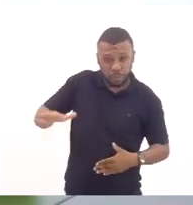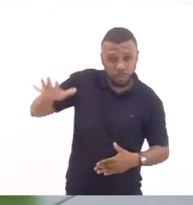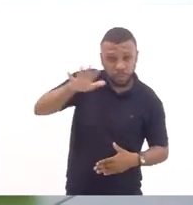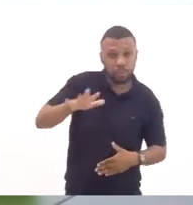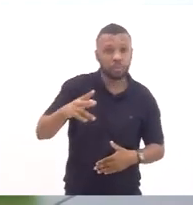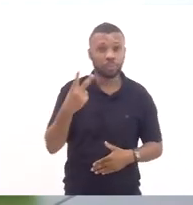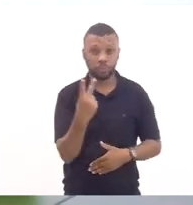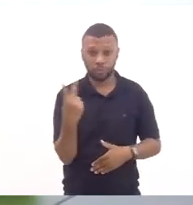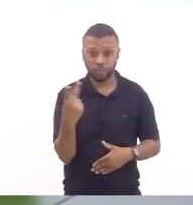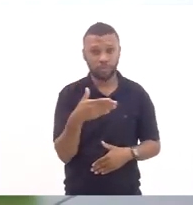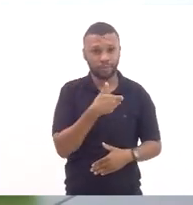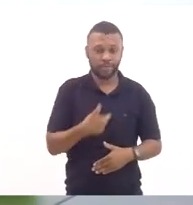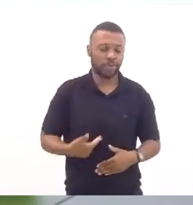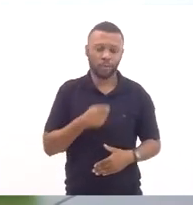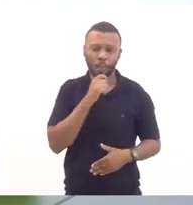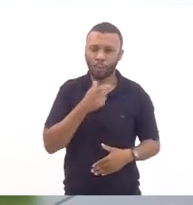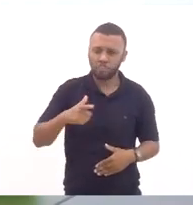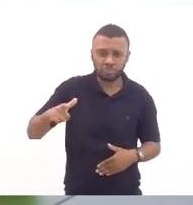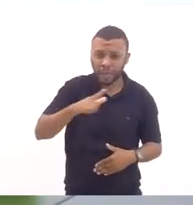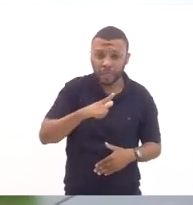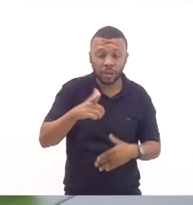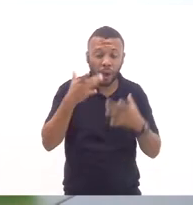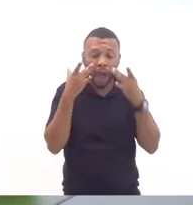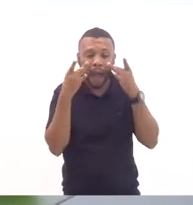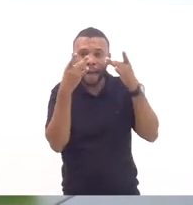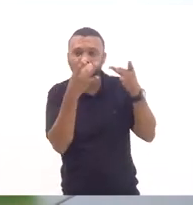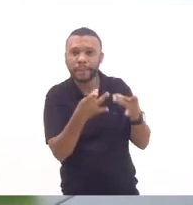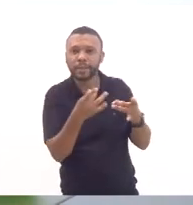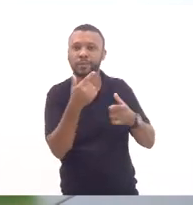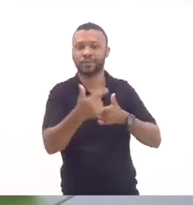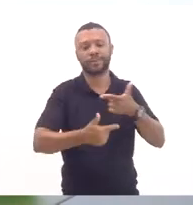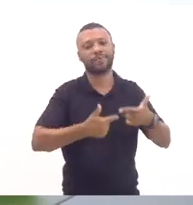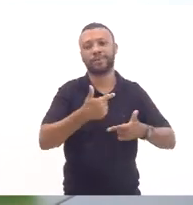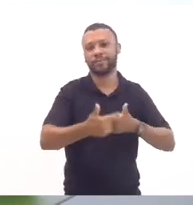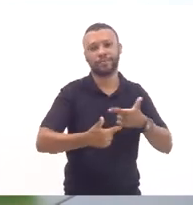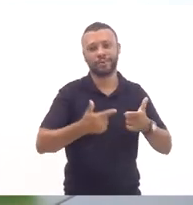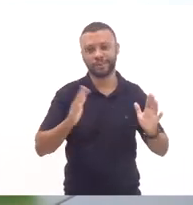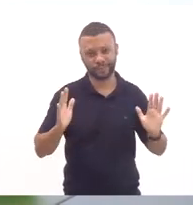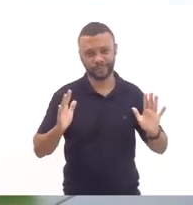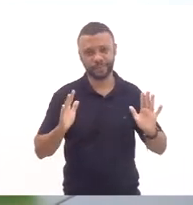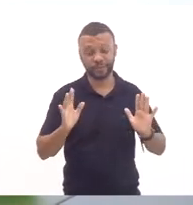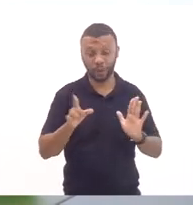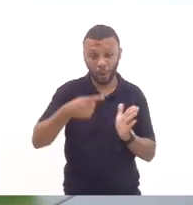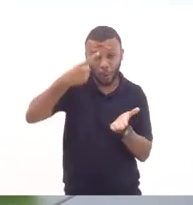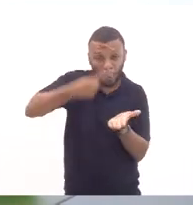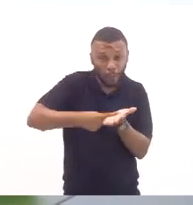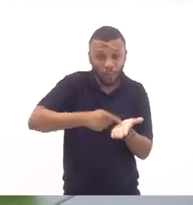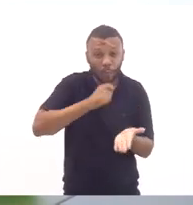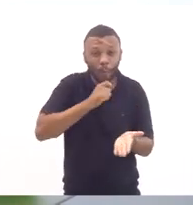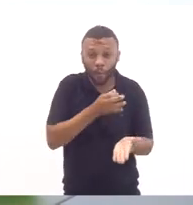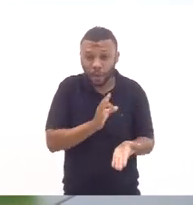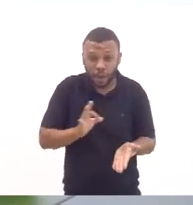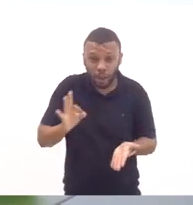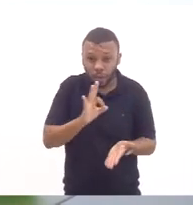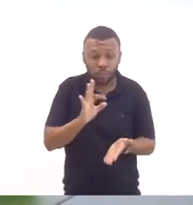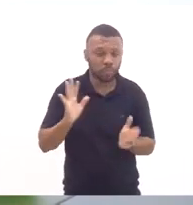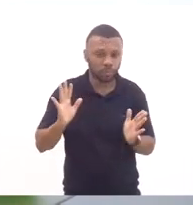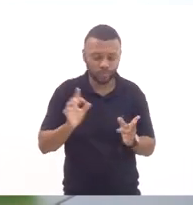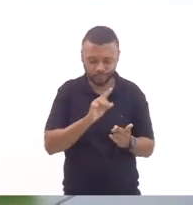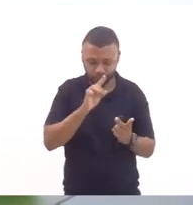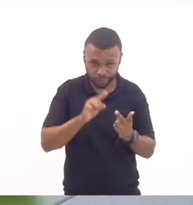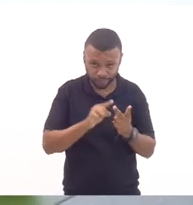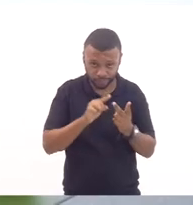2 governadores, não têm nenhum apreço com os trabalhadores. Nenhum compromisso. Sem compromisso nenhum, total. Segundo